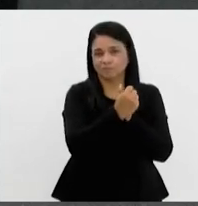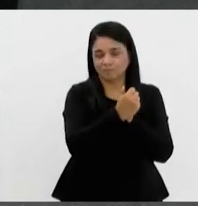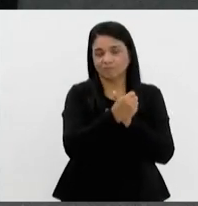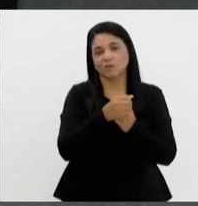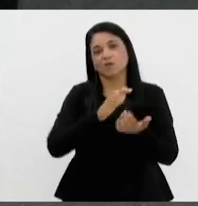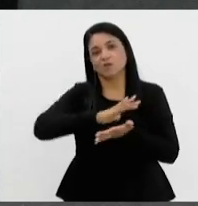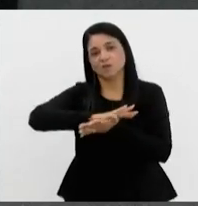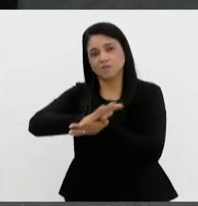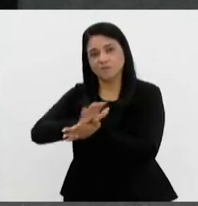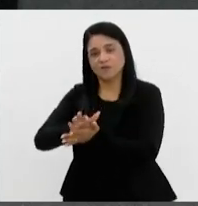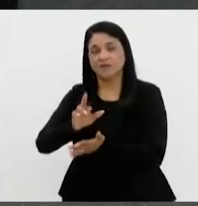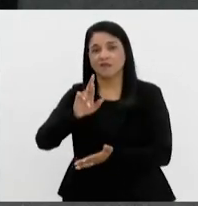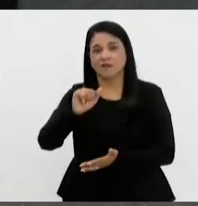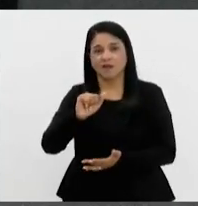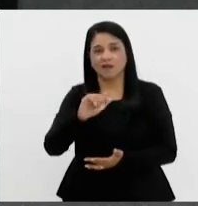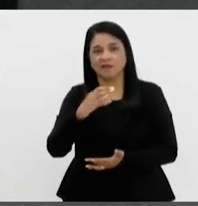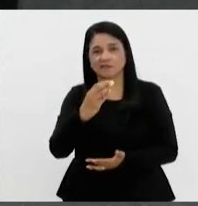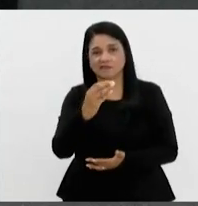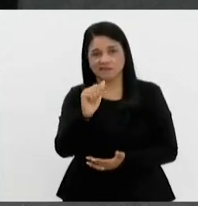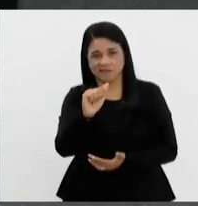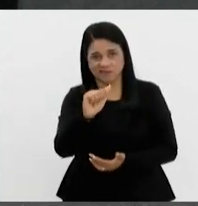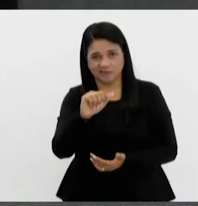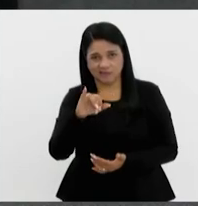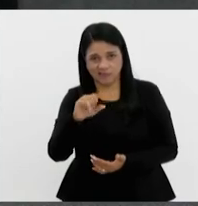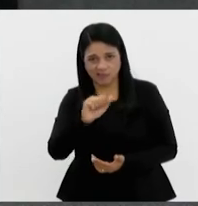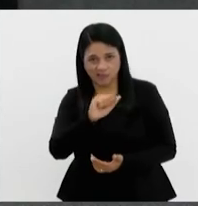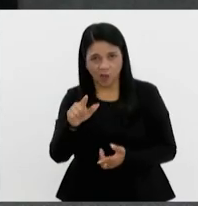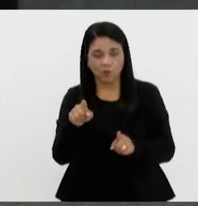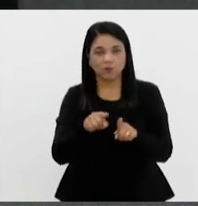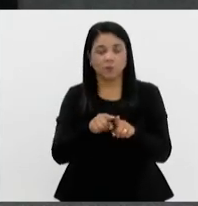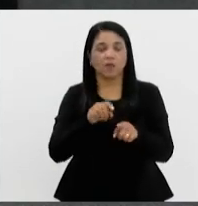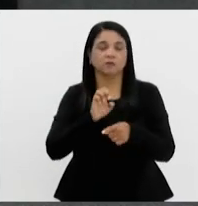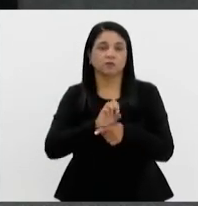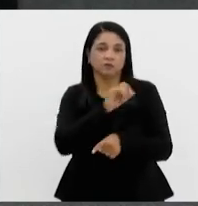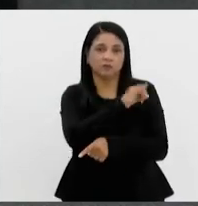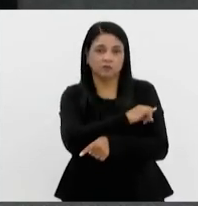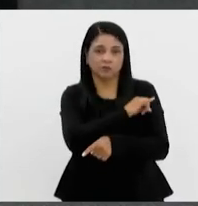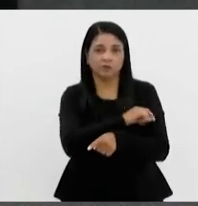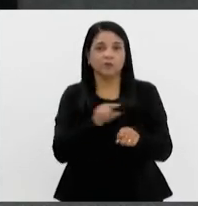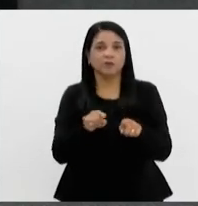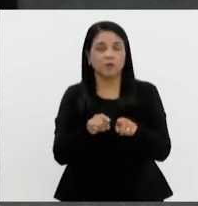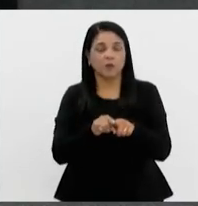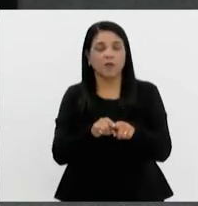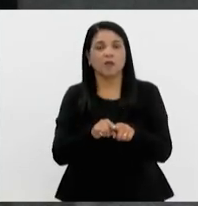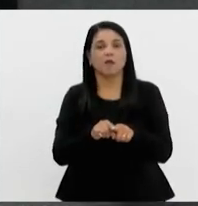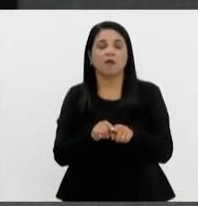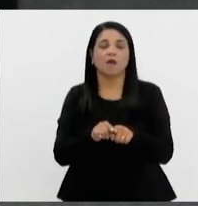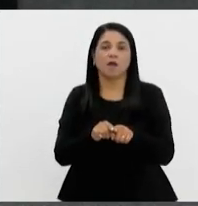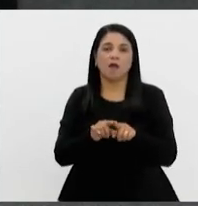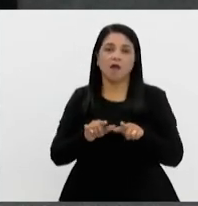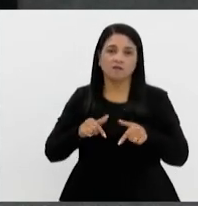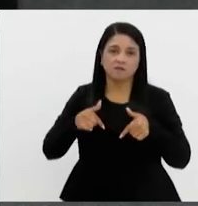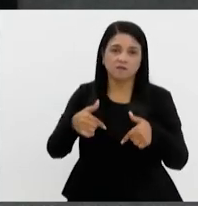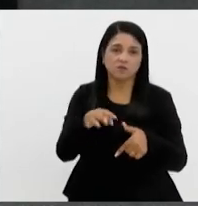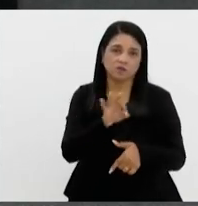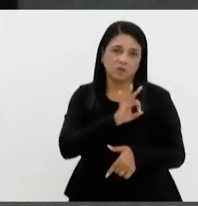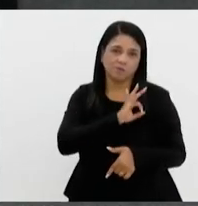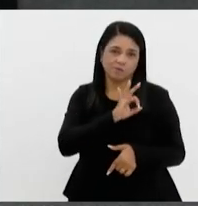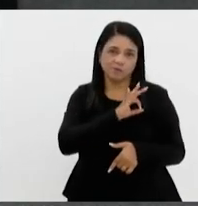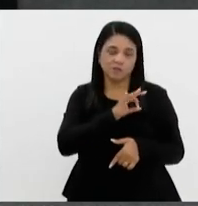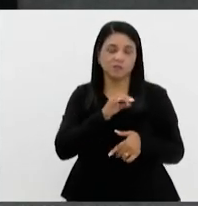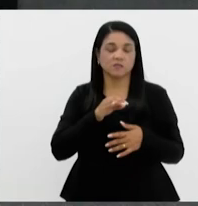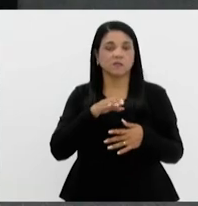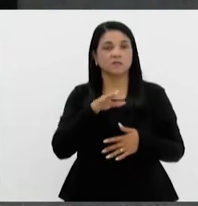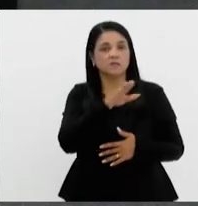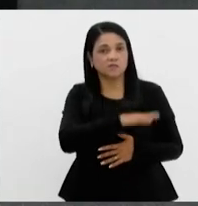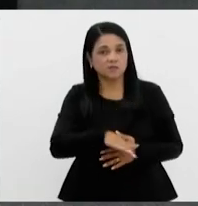concretamente na cidade do Rio de Janeiro, mas mais que isso, o quanto a lógica policialesca em cima das nossas crianças e